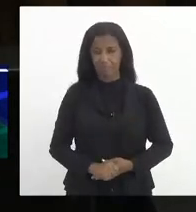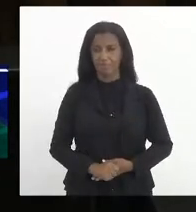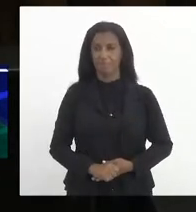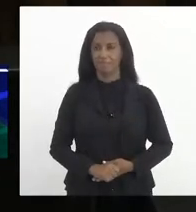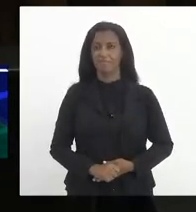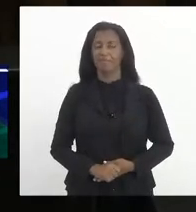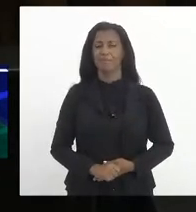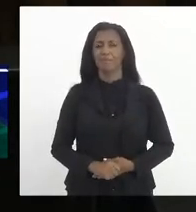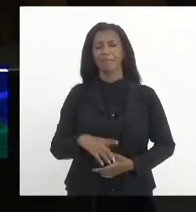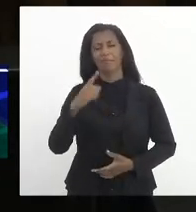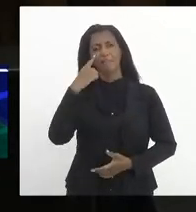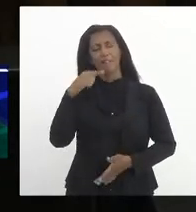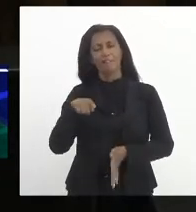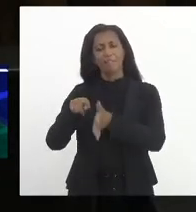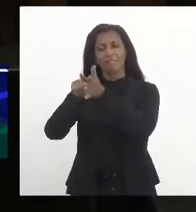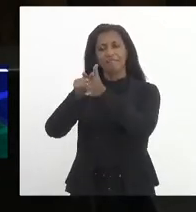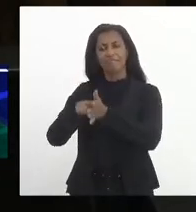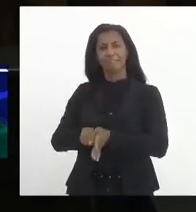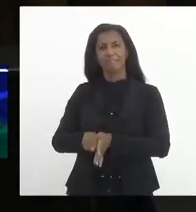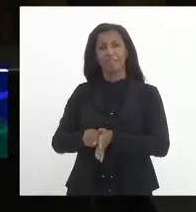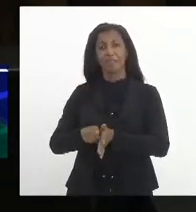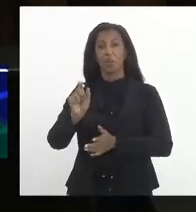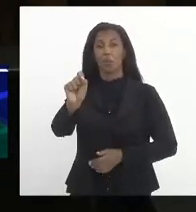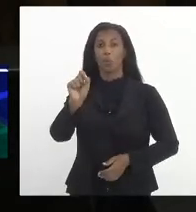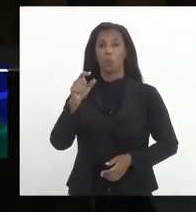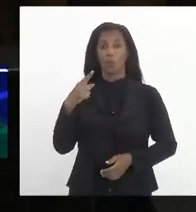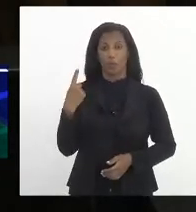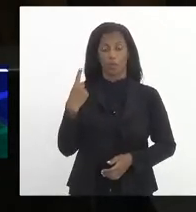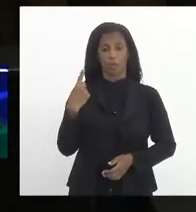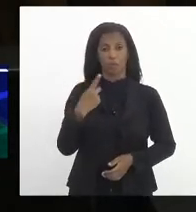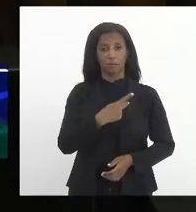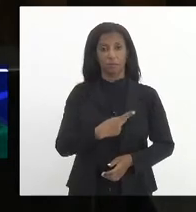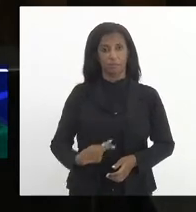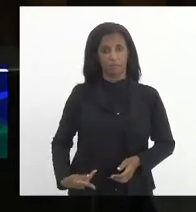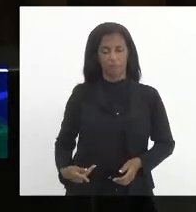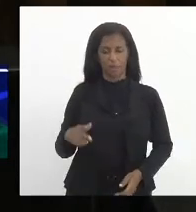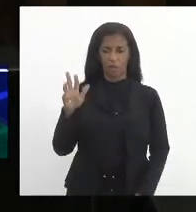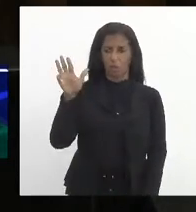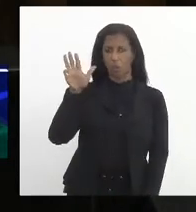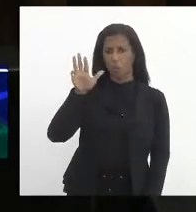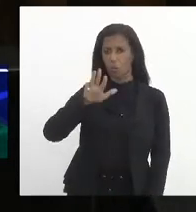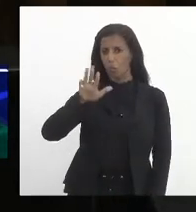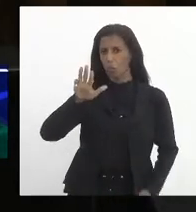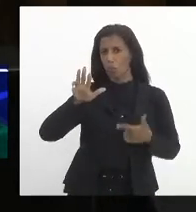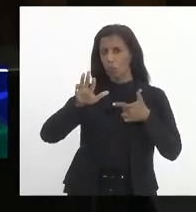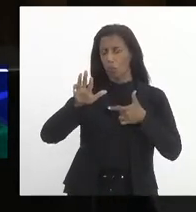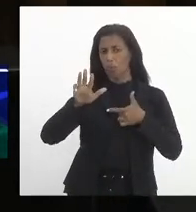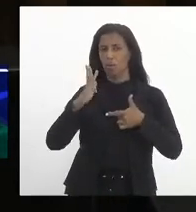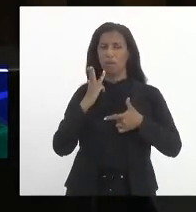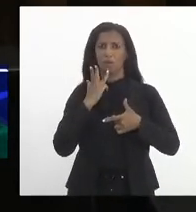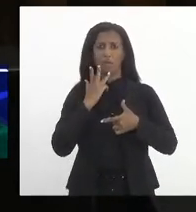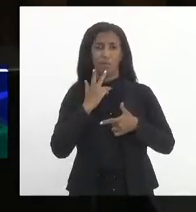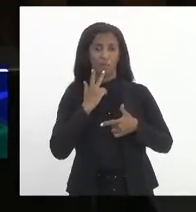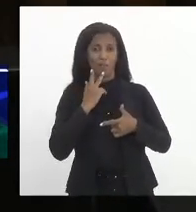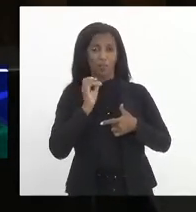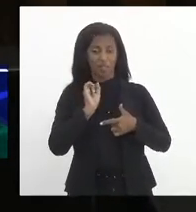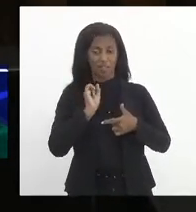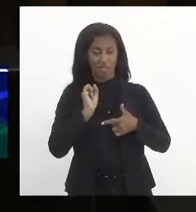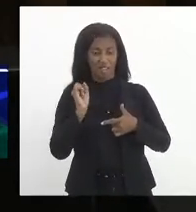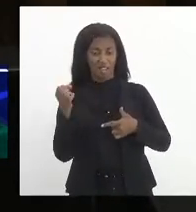o que verificamos que o presidente ex-presidente Lula tinha dito que se ele se tornar